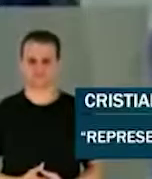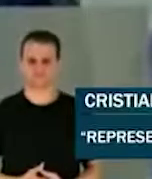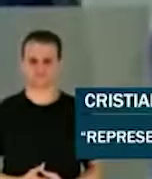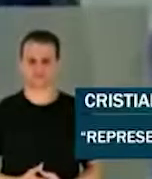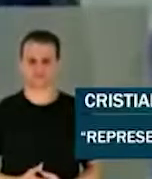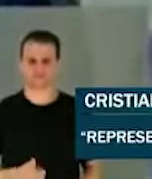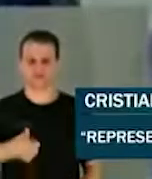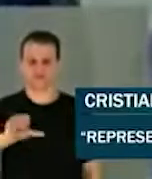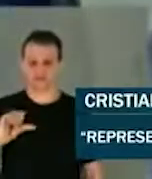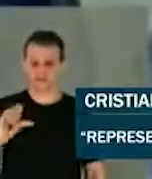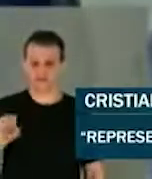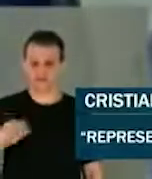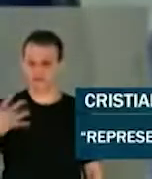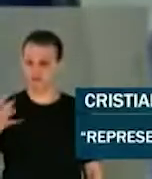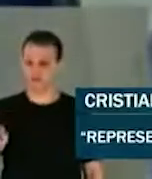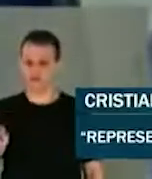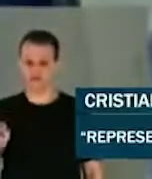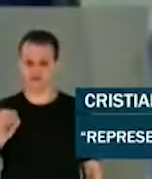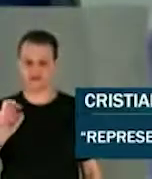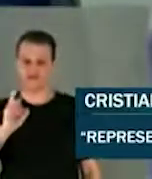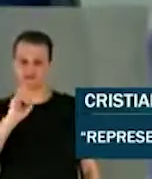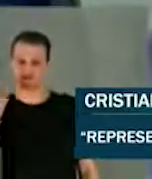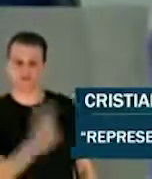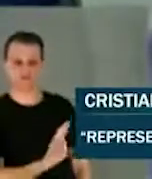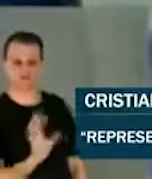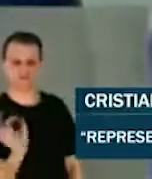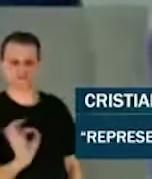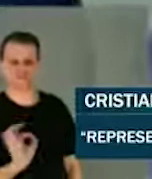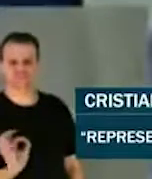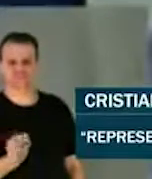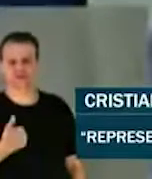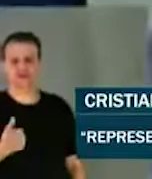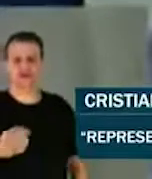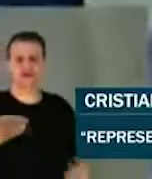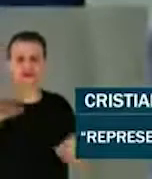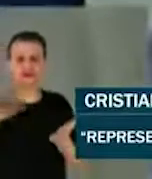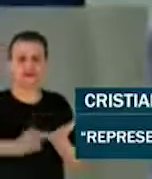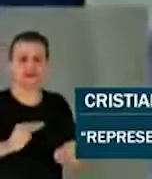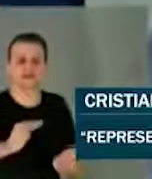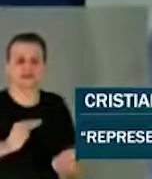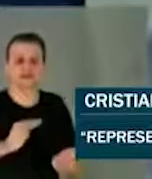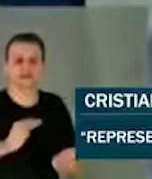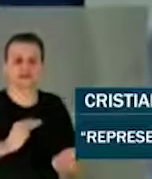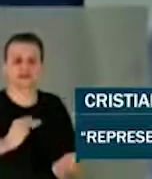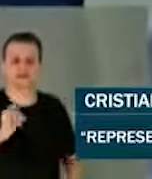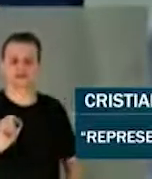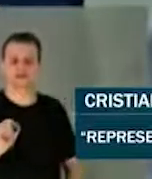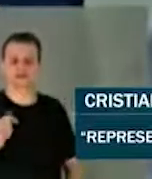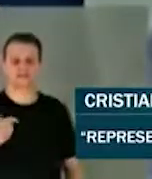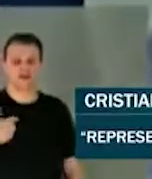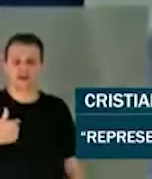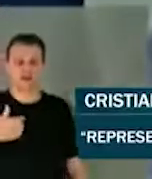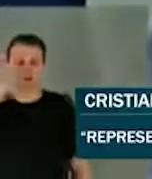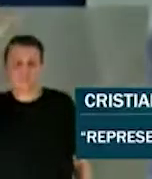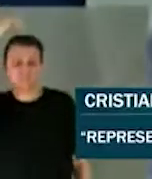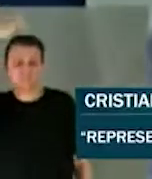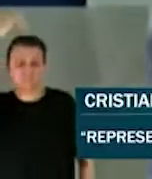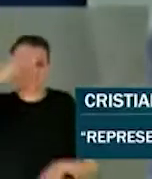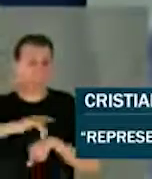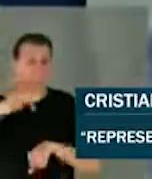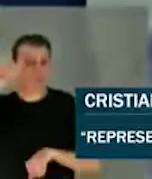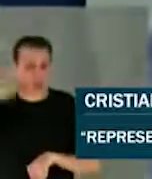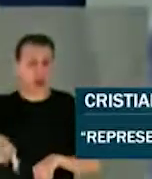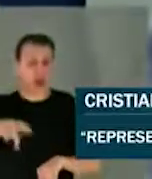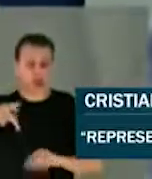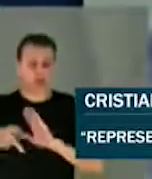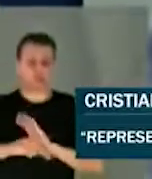as 19:40 e não retornei Na verdade o BC bem sério para senhores eu estava absolutamente incrédulo que era um funcionário